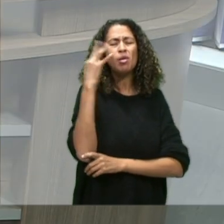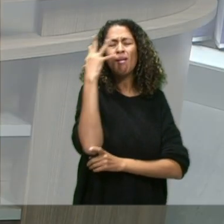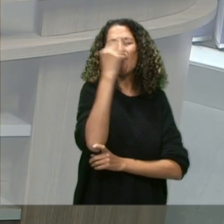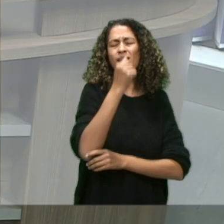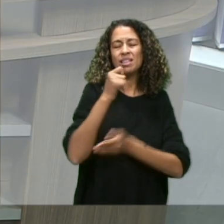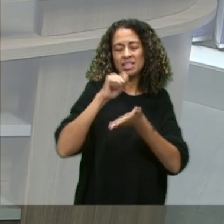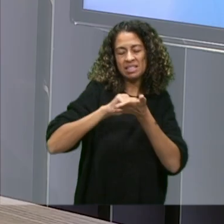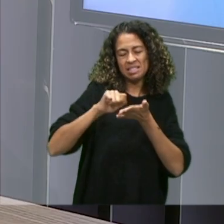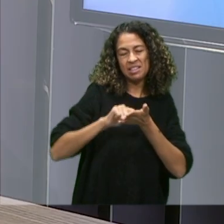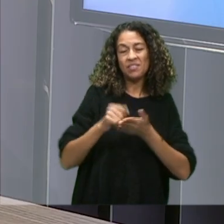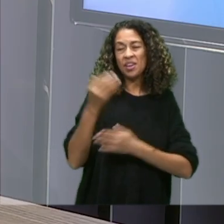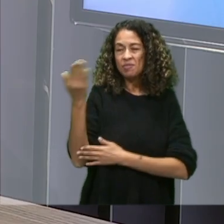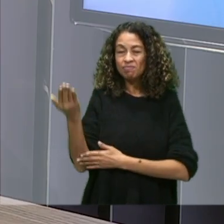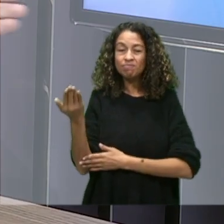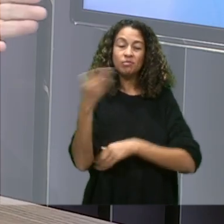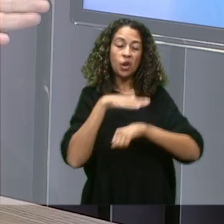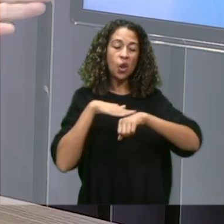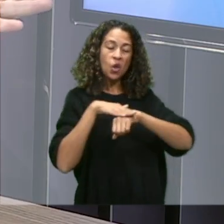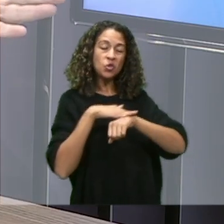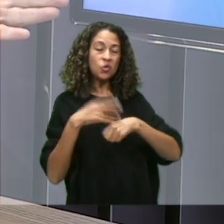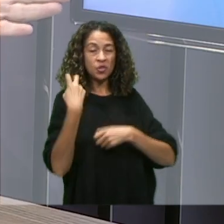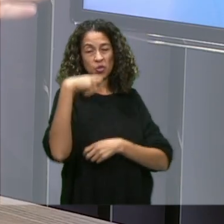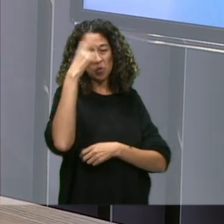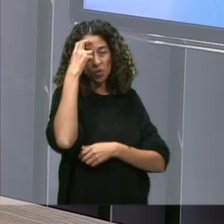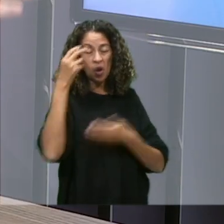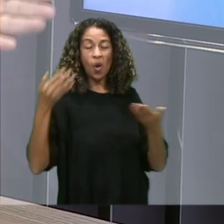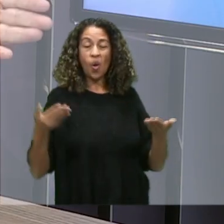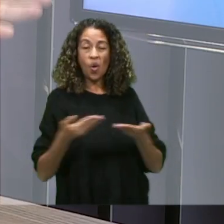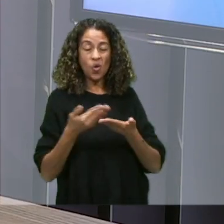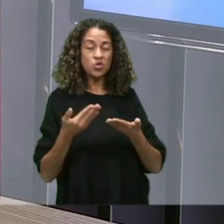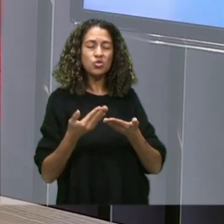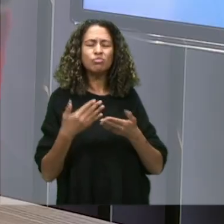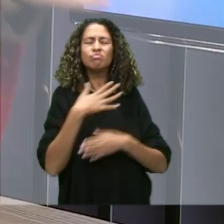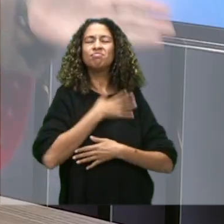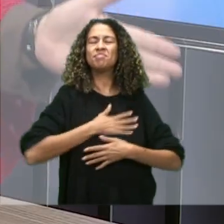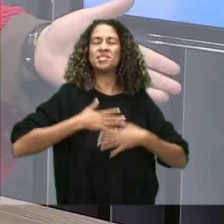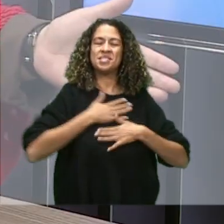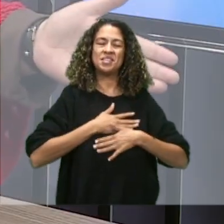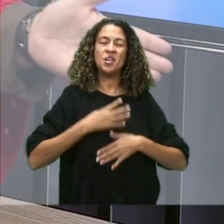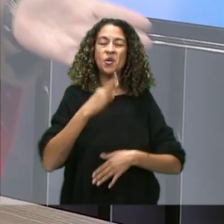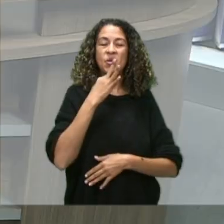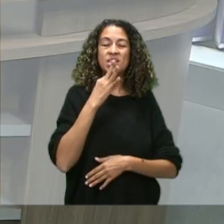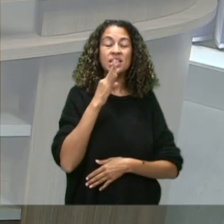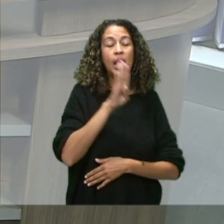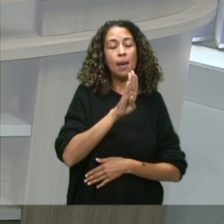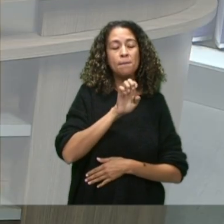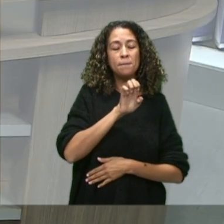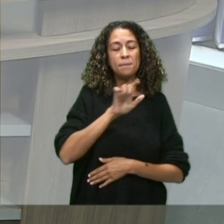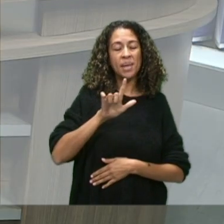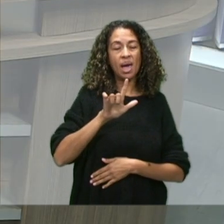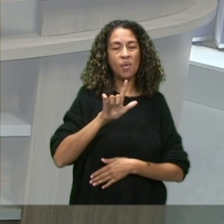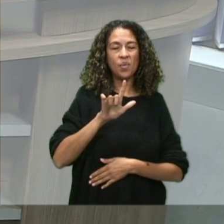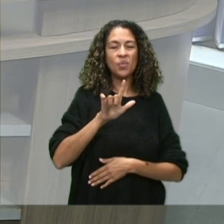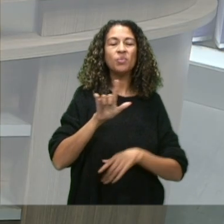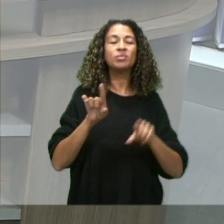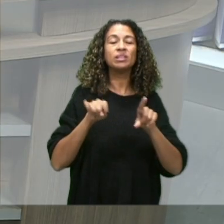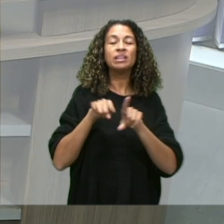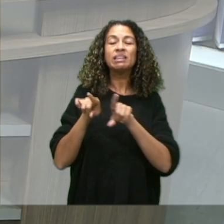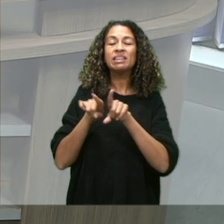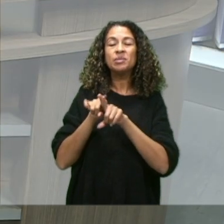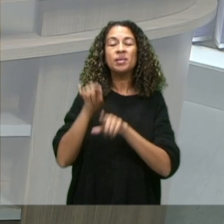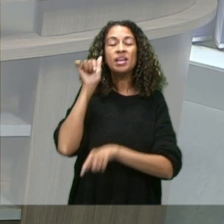que é a nossa conversa cultural. É um prazer que eu recebo as escritoras Bel Bandeira e